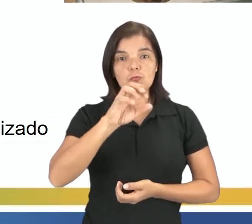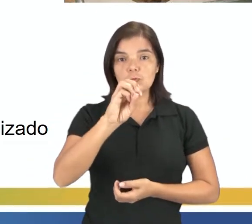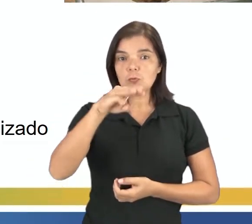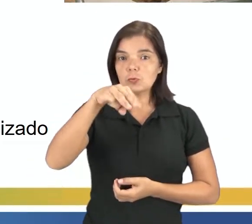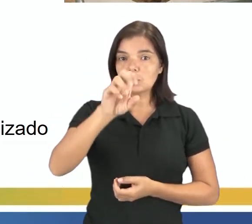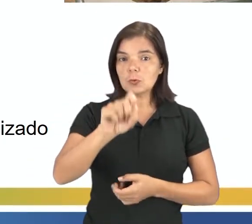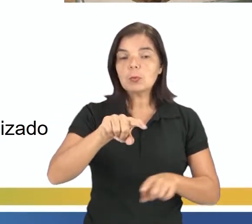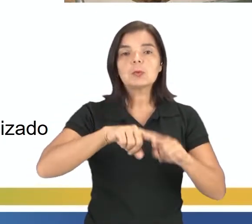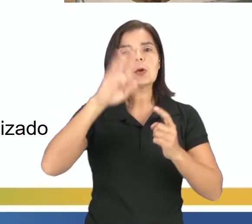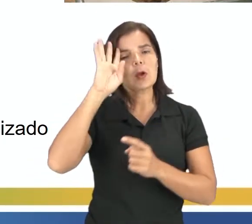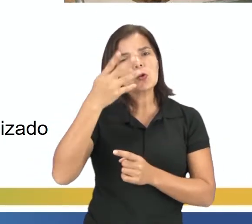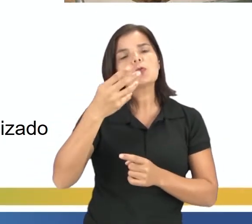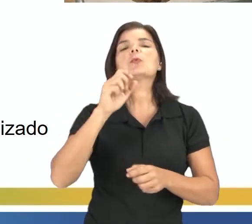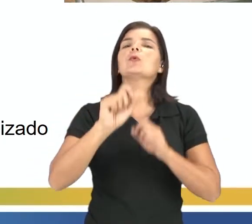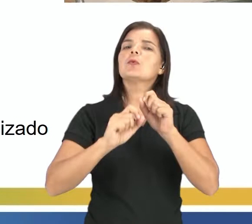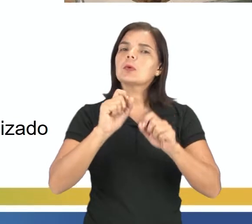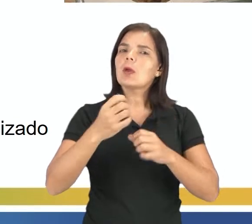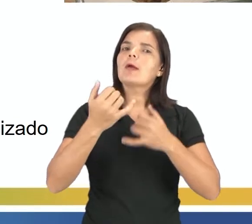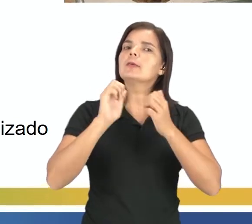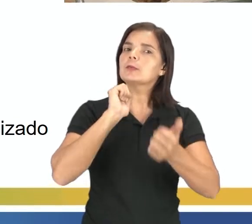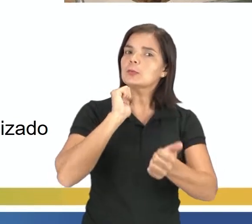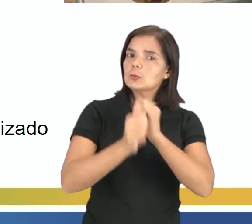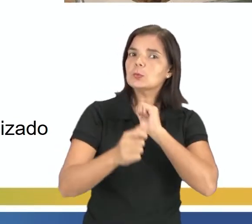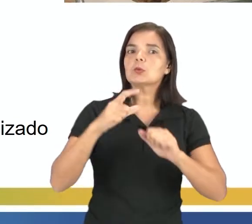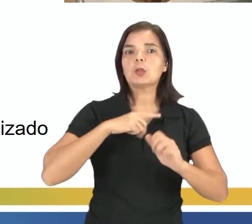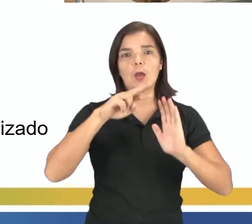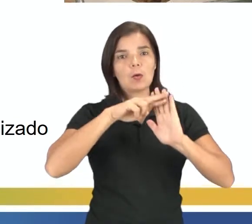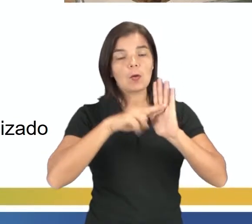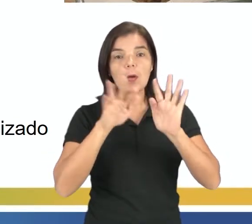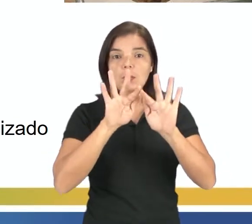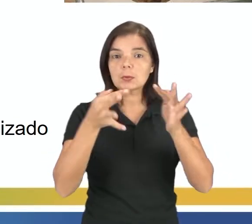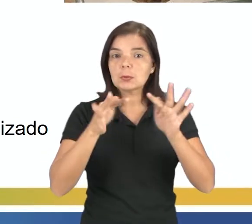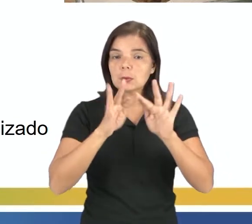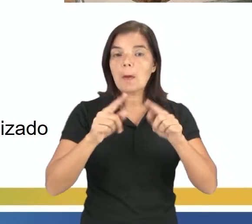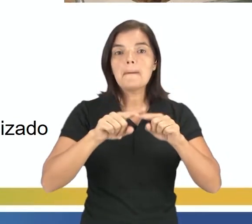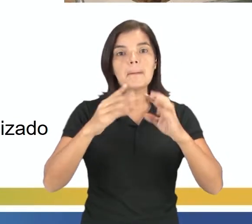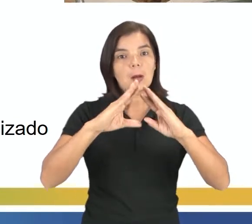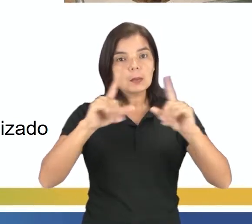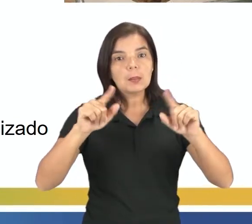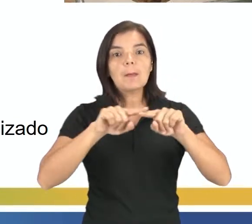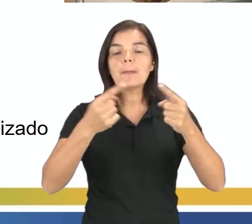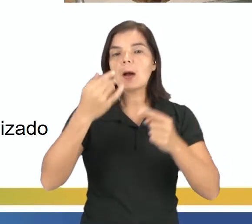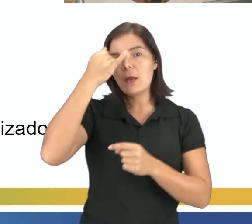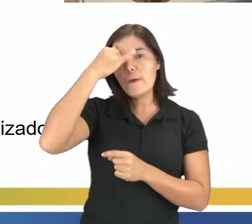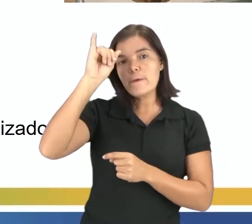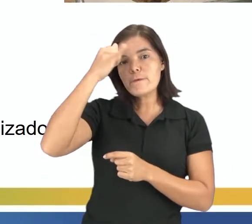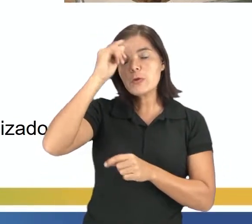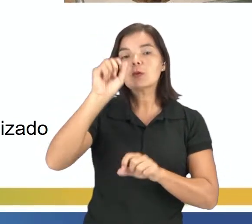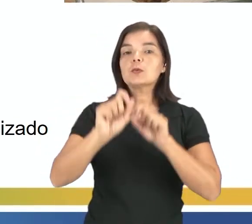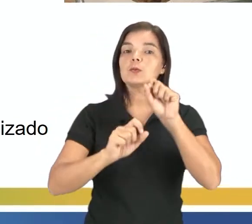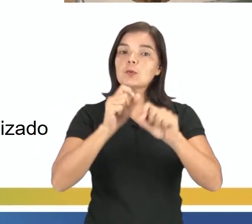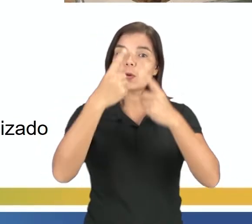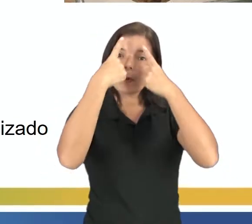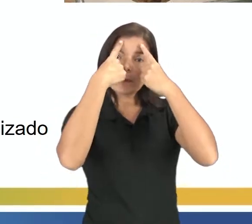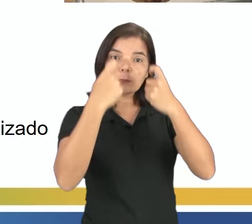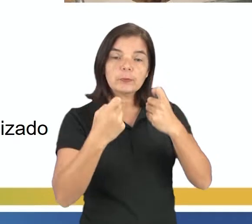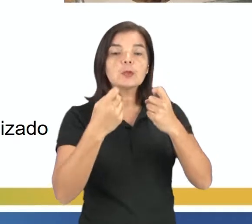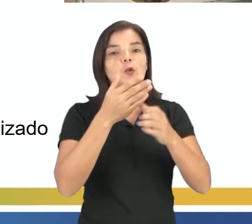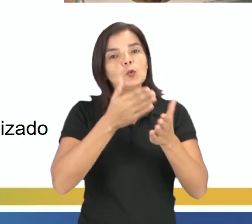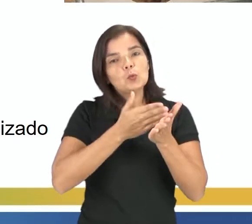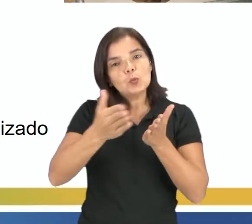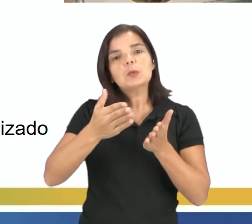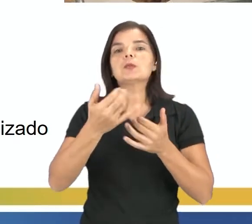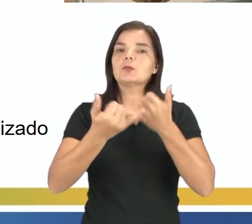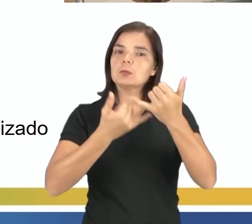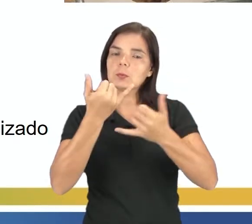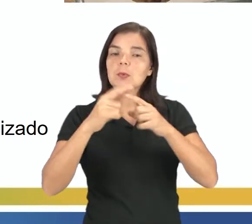Naismith resolveu que o jogo deveria ter regras simples, mas claras, para evitar a propagação da violência durante o